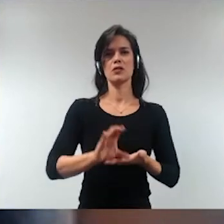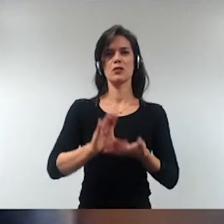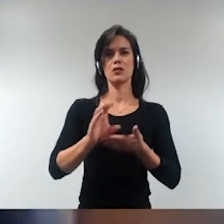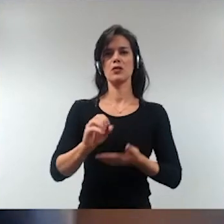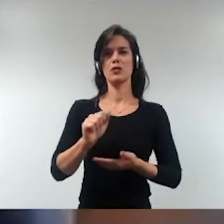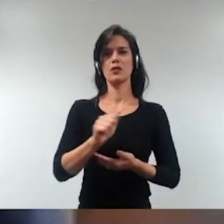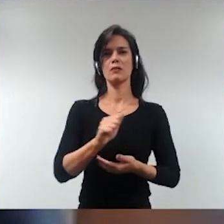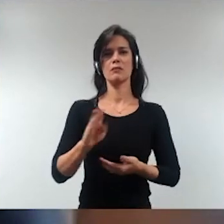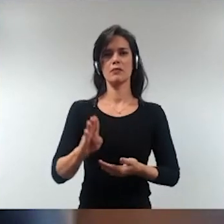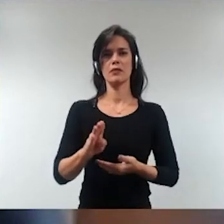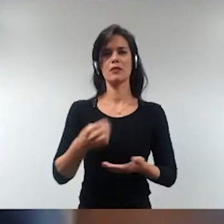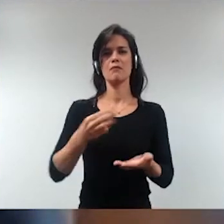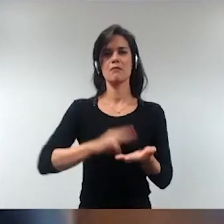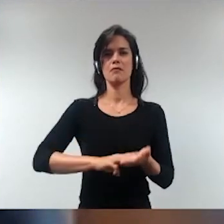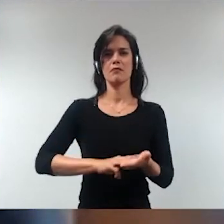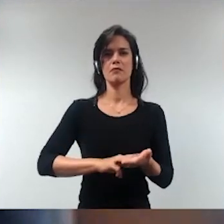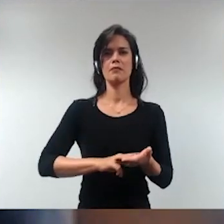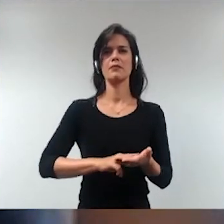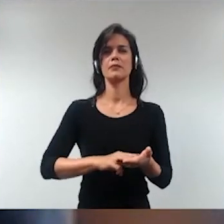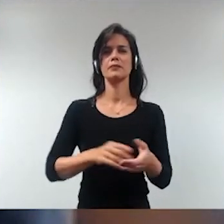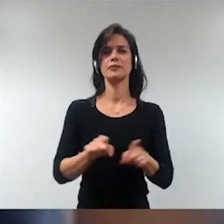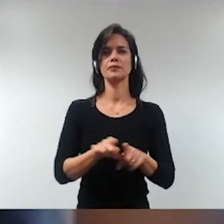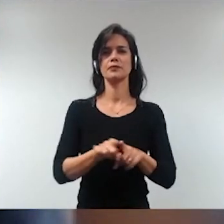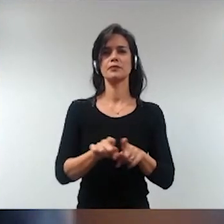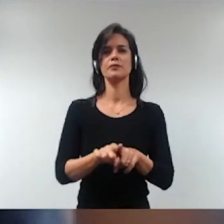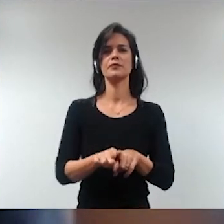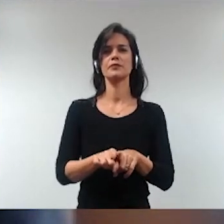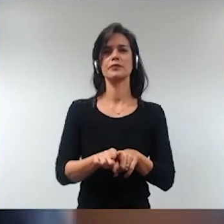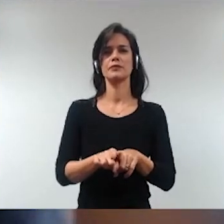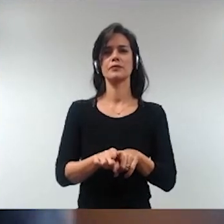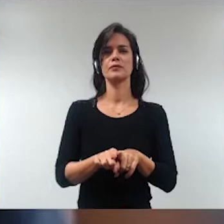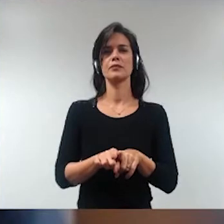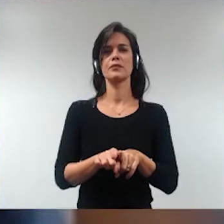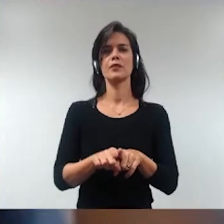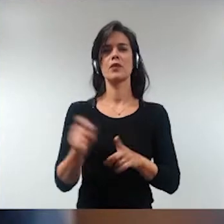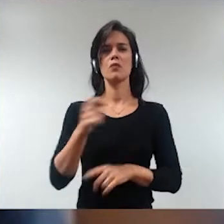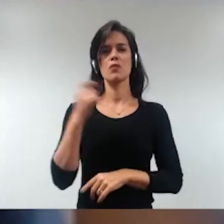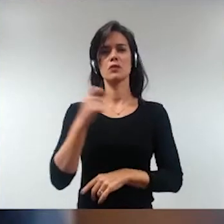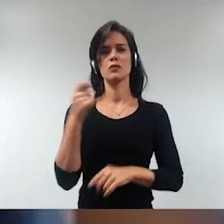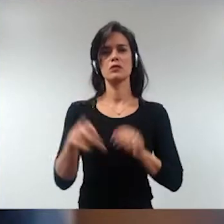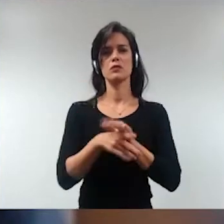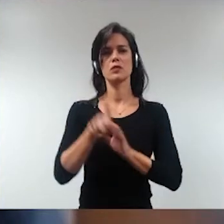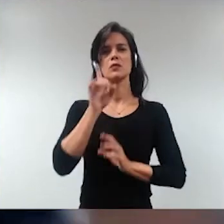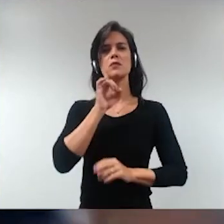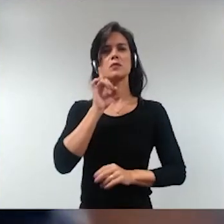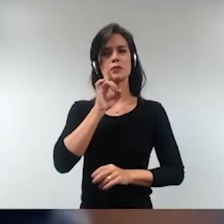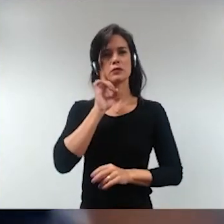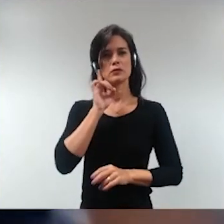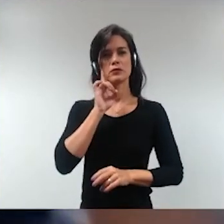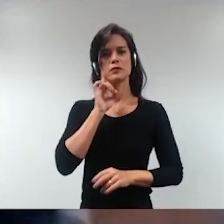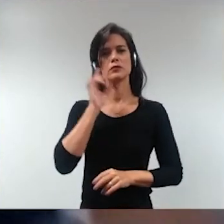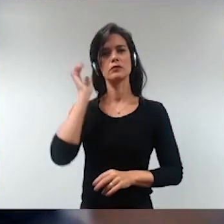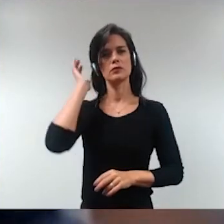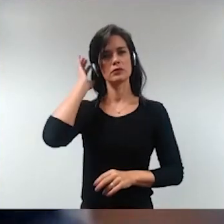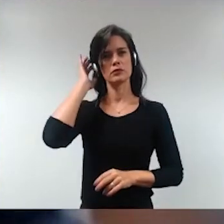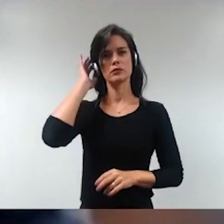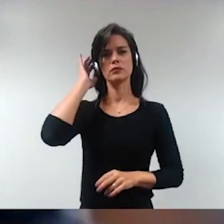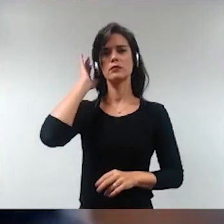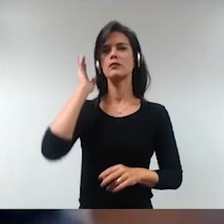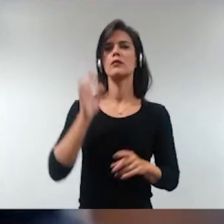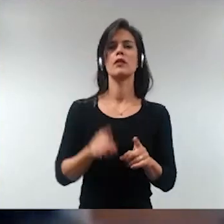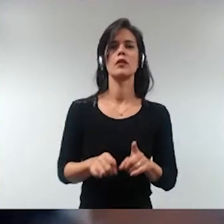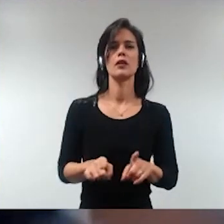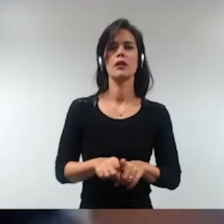OAB, membro da International Association of Price Professionals, bem